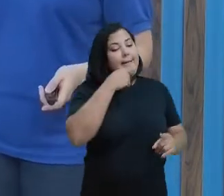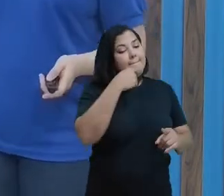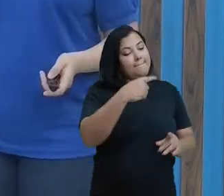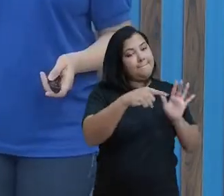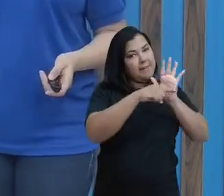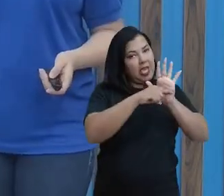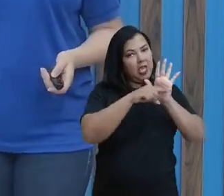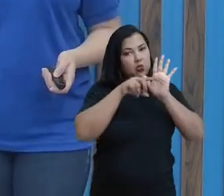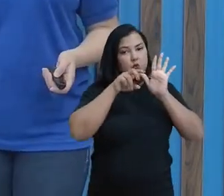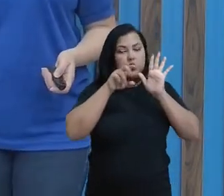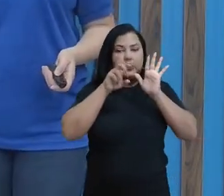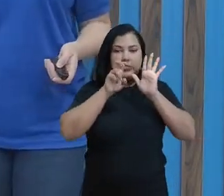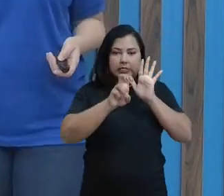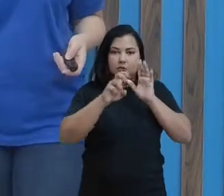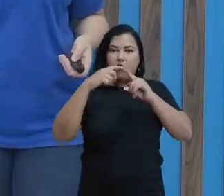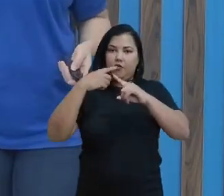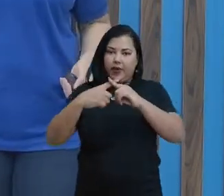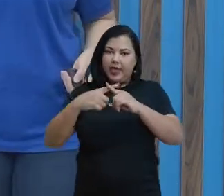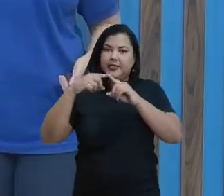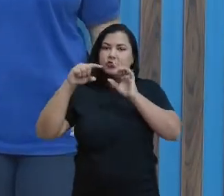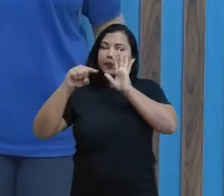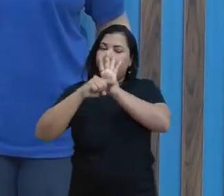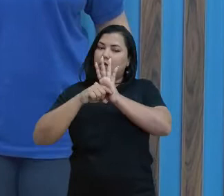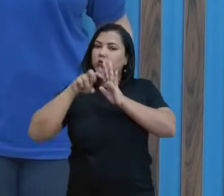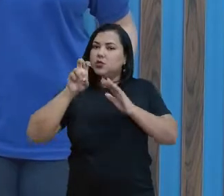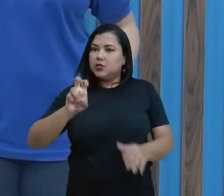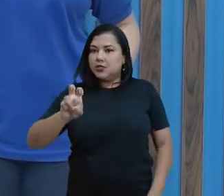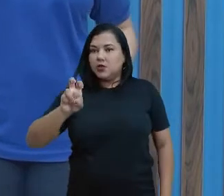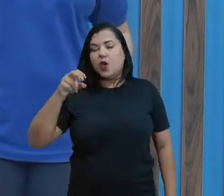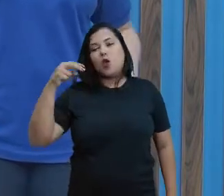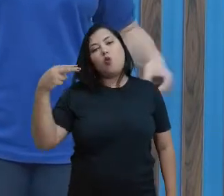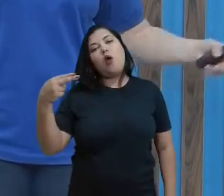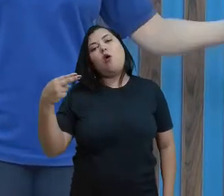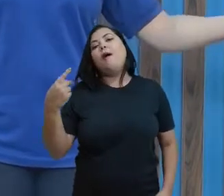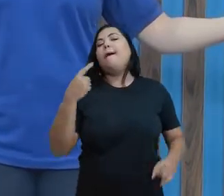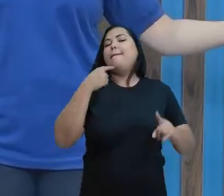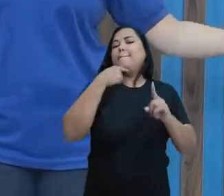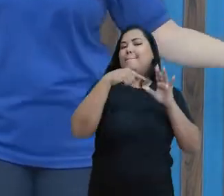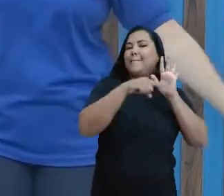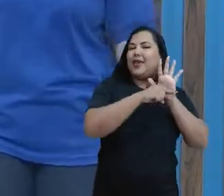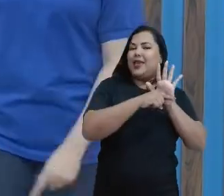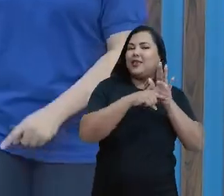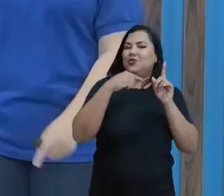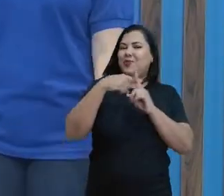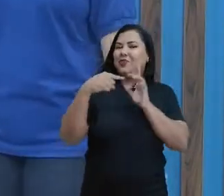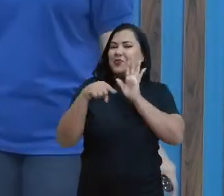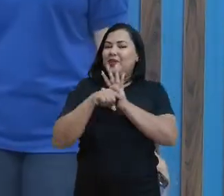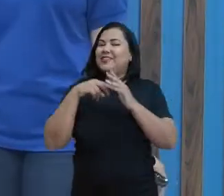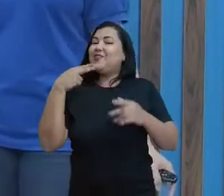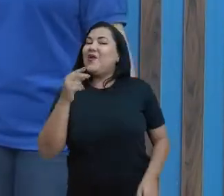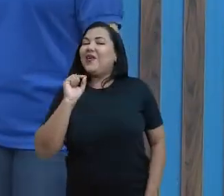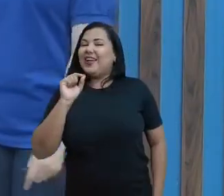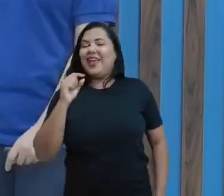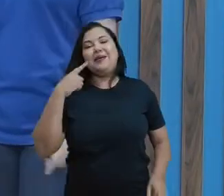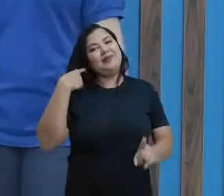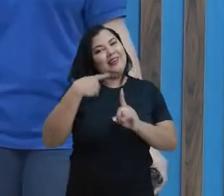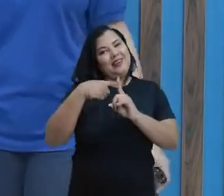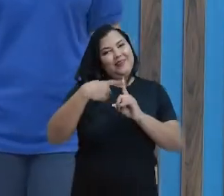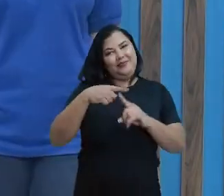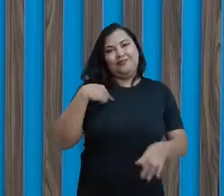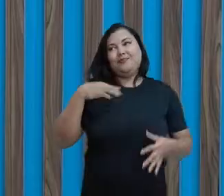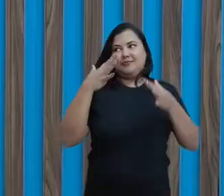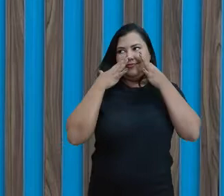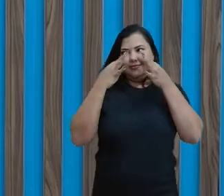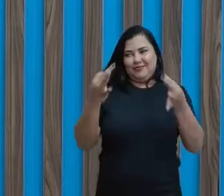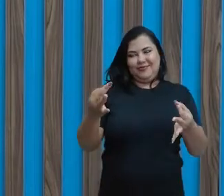5 vezes menos 5, menos com menos dá o quê, Revo? Dá mais, aí dá certo. Tô de olho